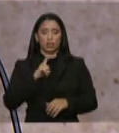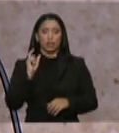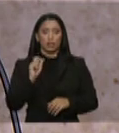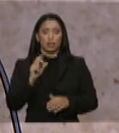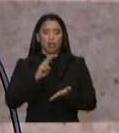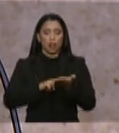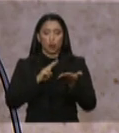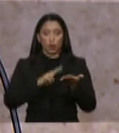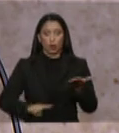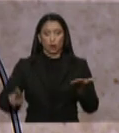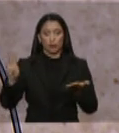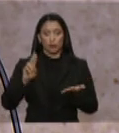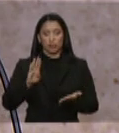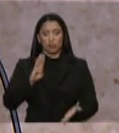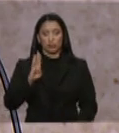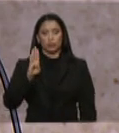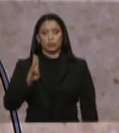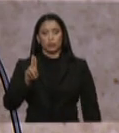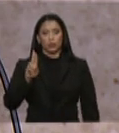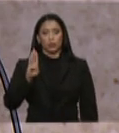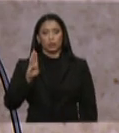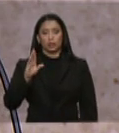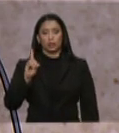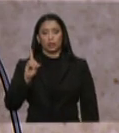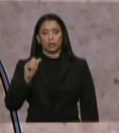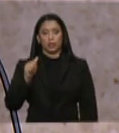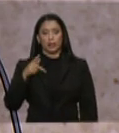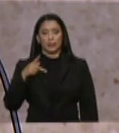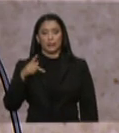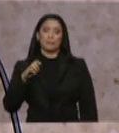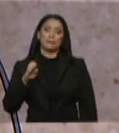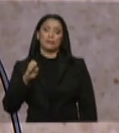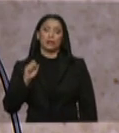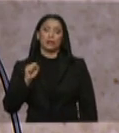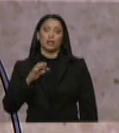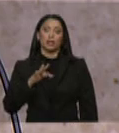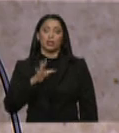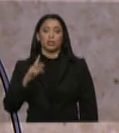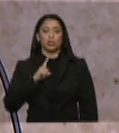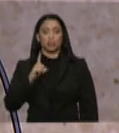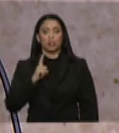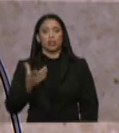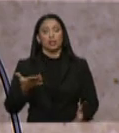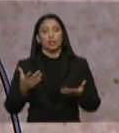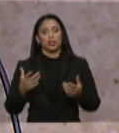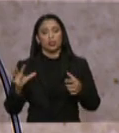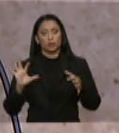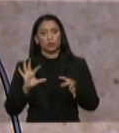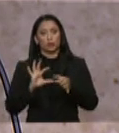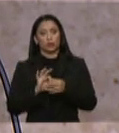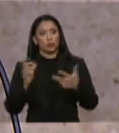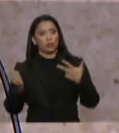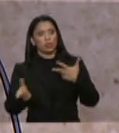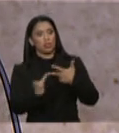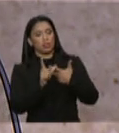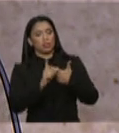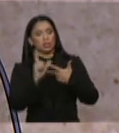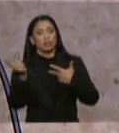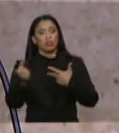com comunicação dessa decisão ao poder legislativo e ao poder executivo e do voto